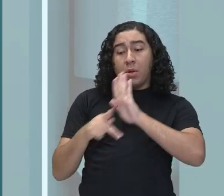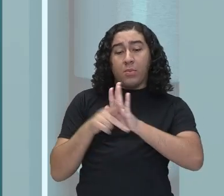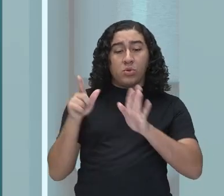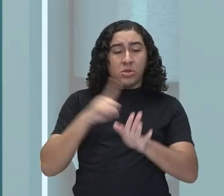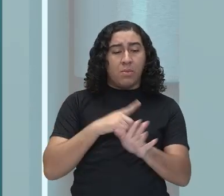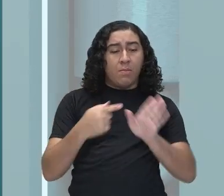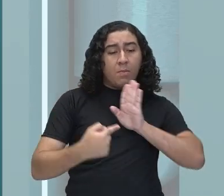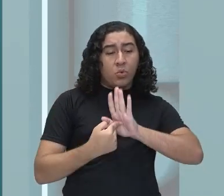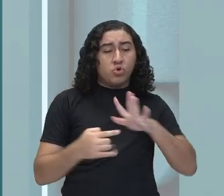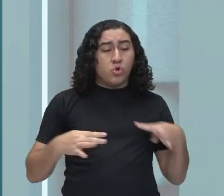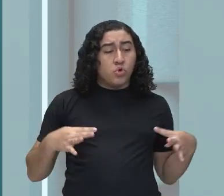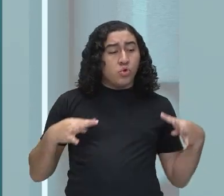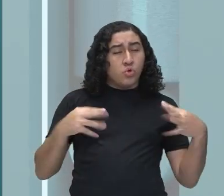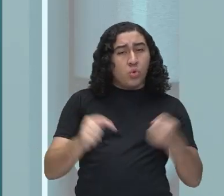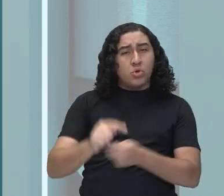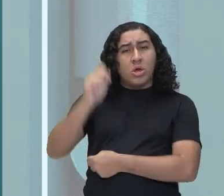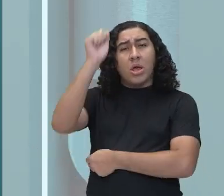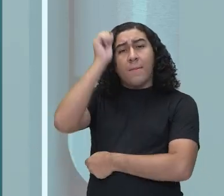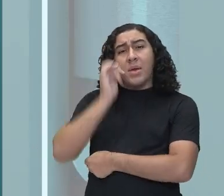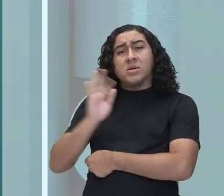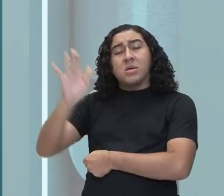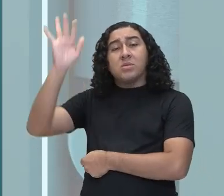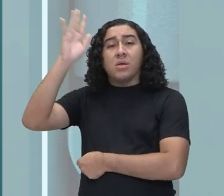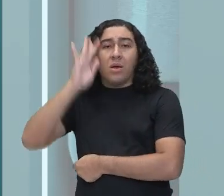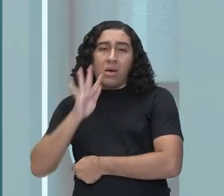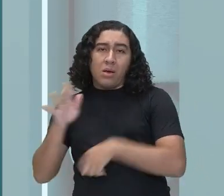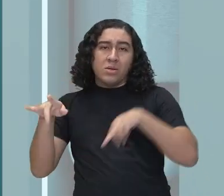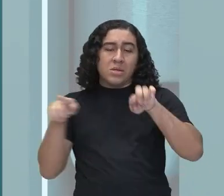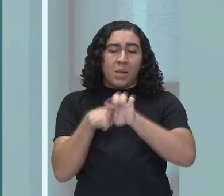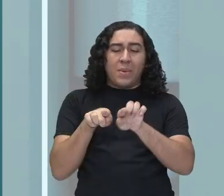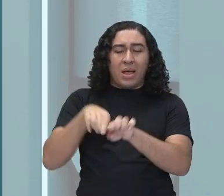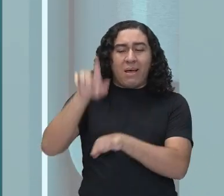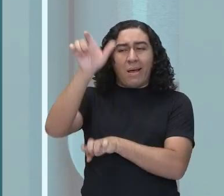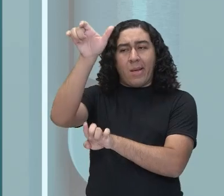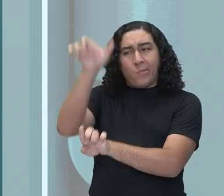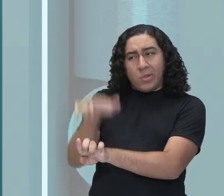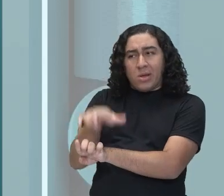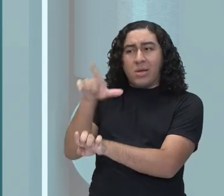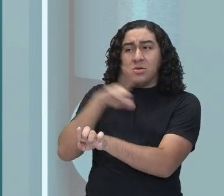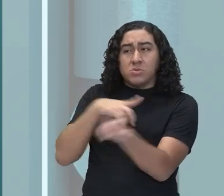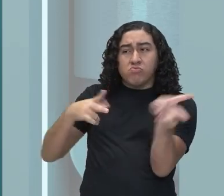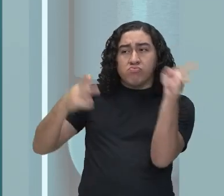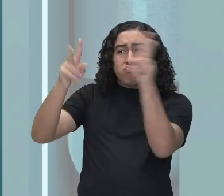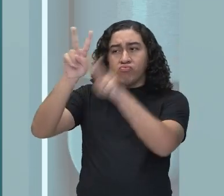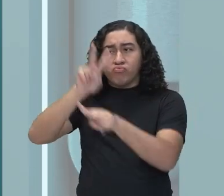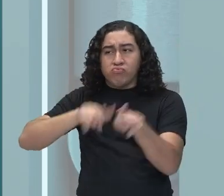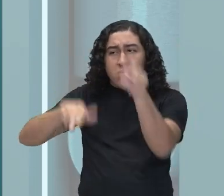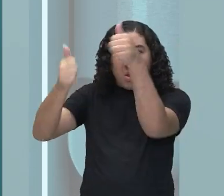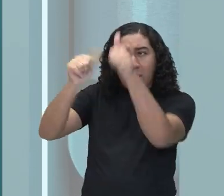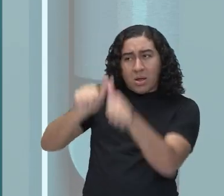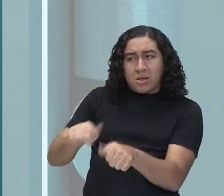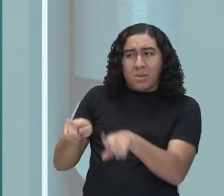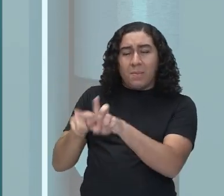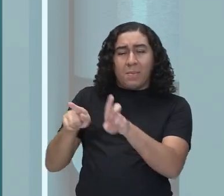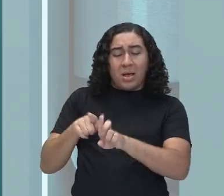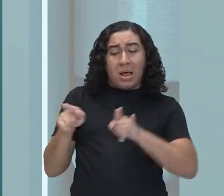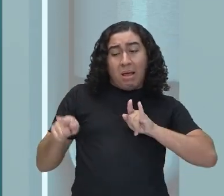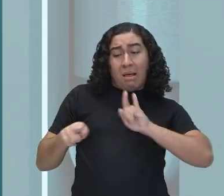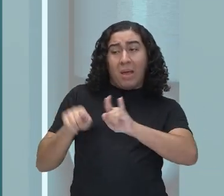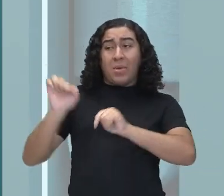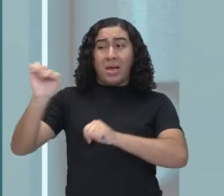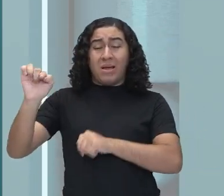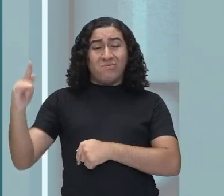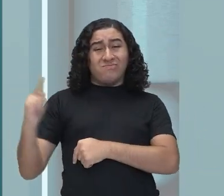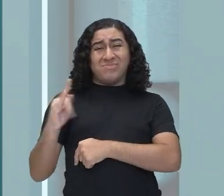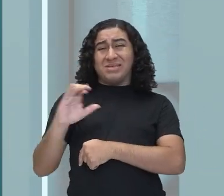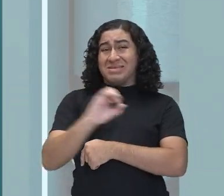De imaginação, de contemplação, ela está ali, ele está observando, mas não é correspondido, é o momento,